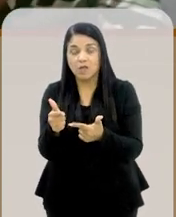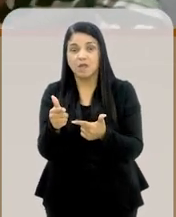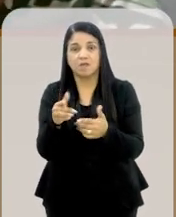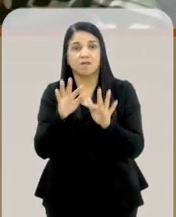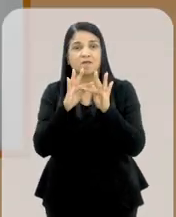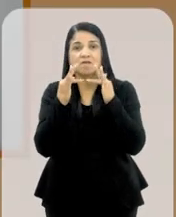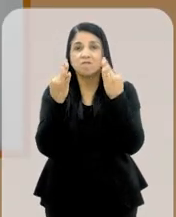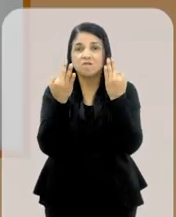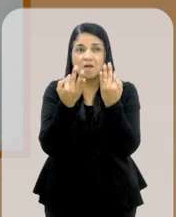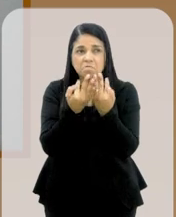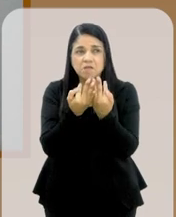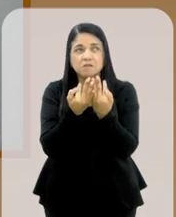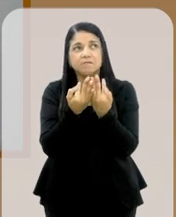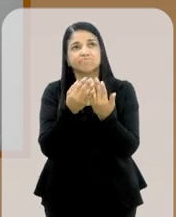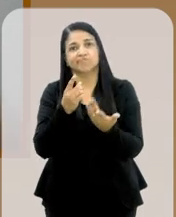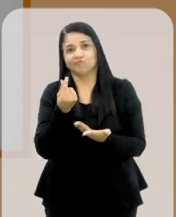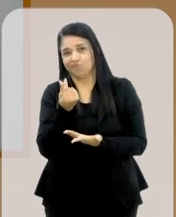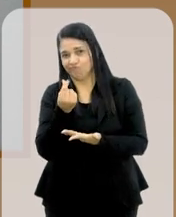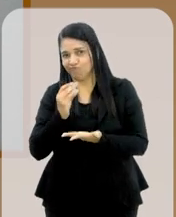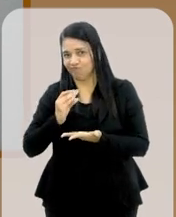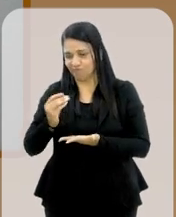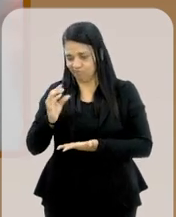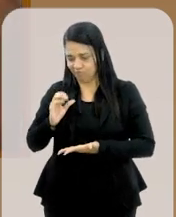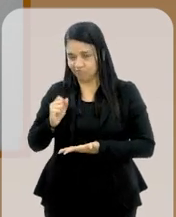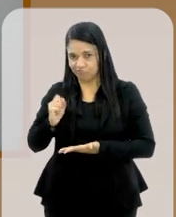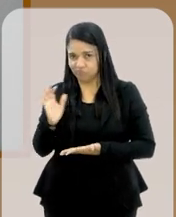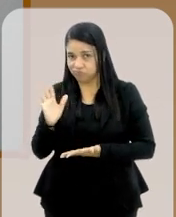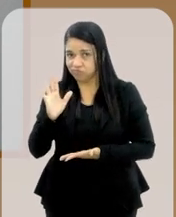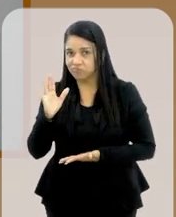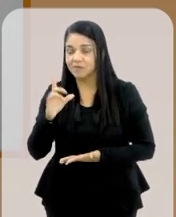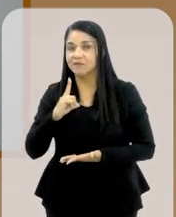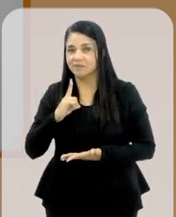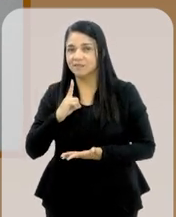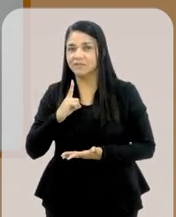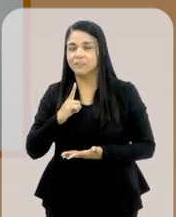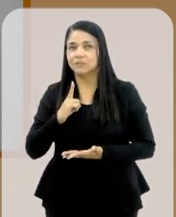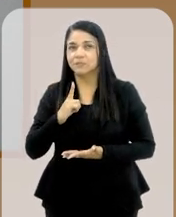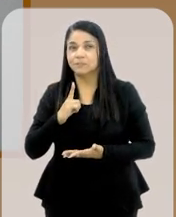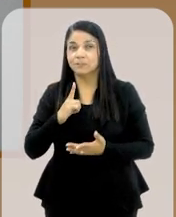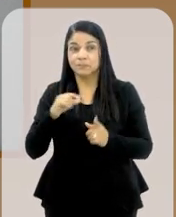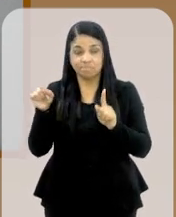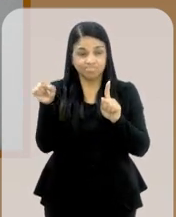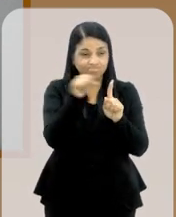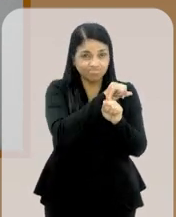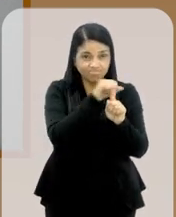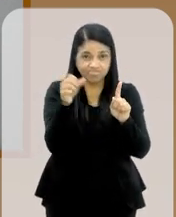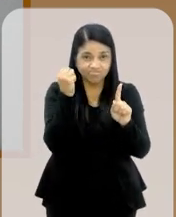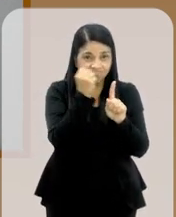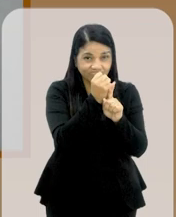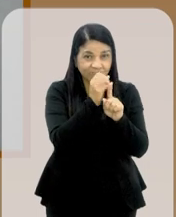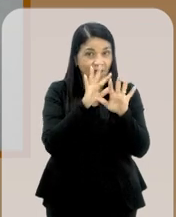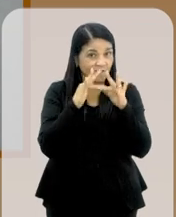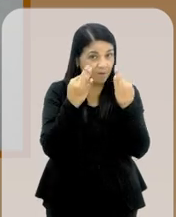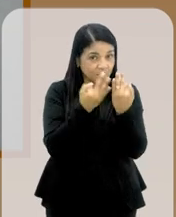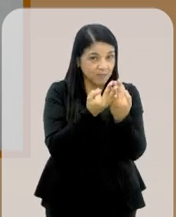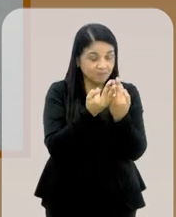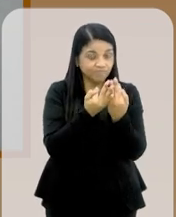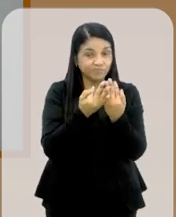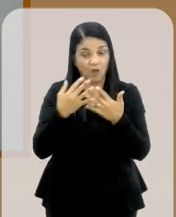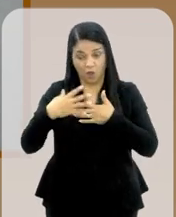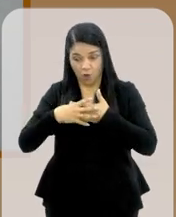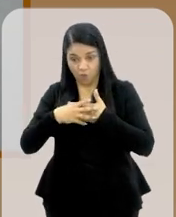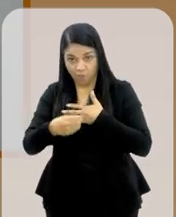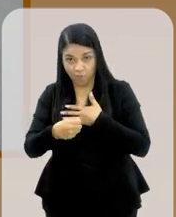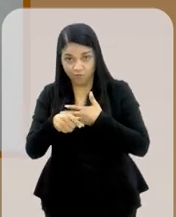uma família que tem recursos. Ao ter um caso de feminicídio na família,